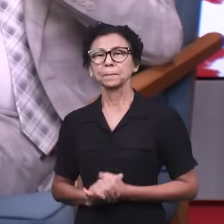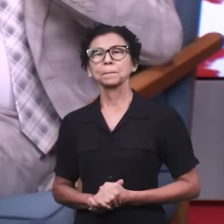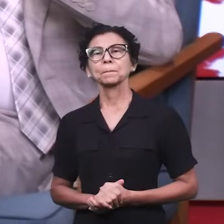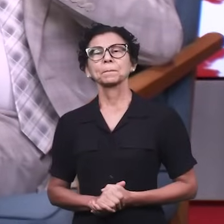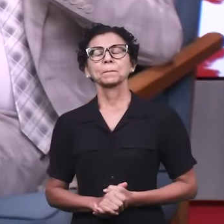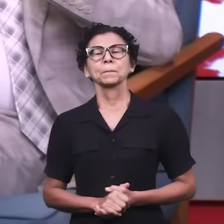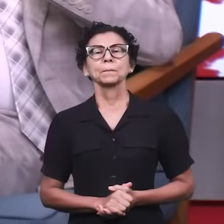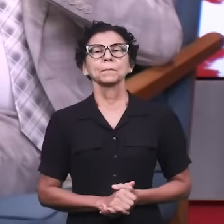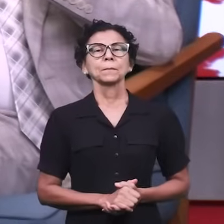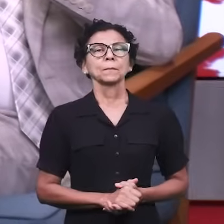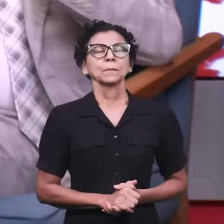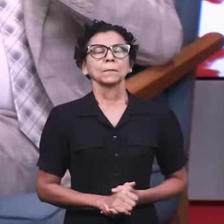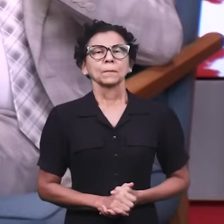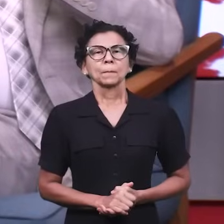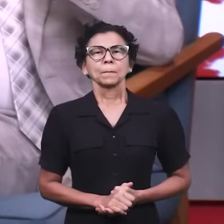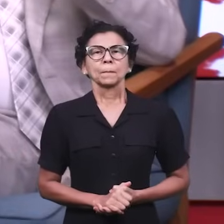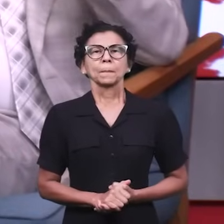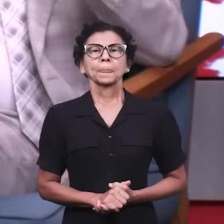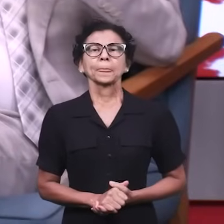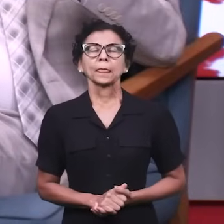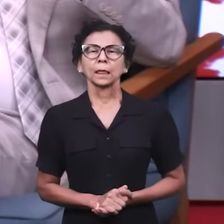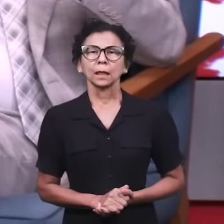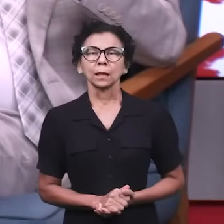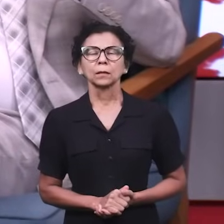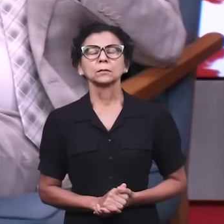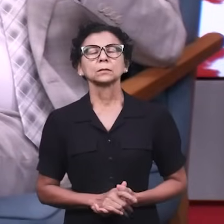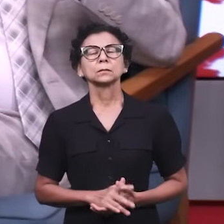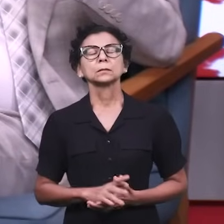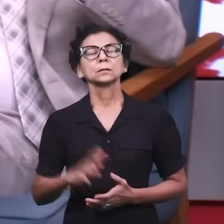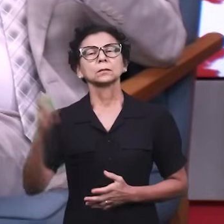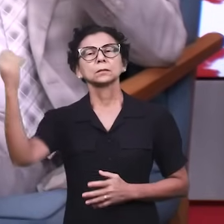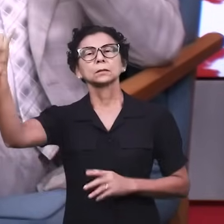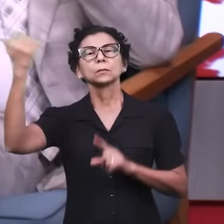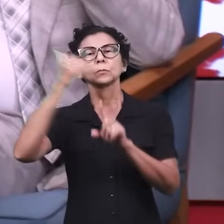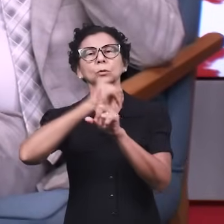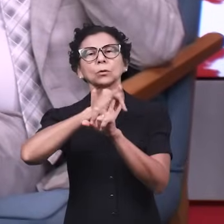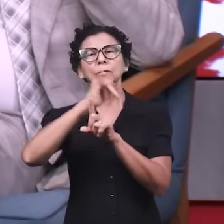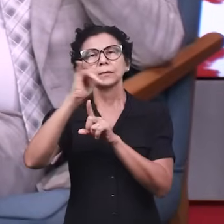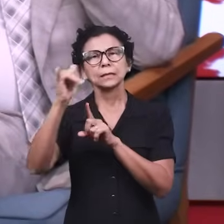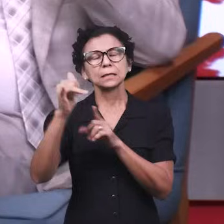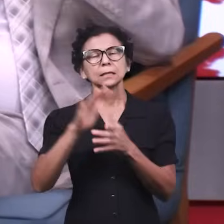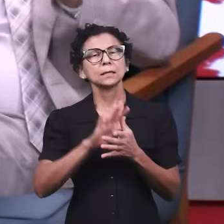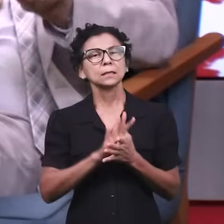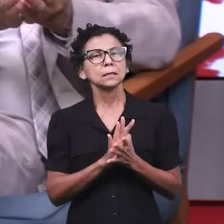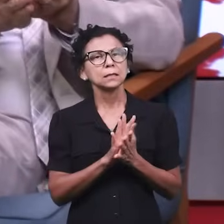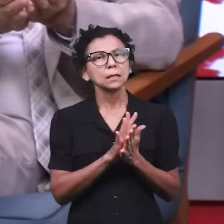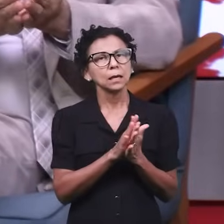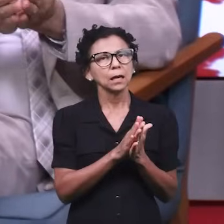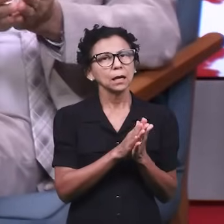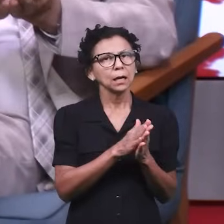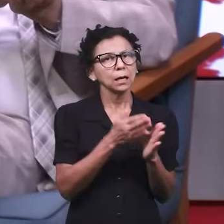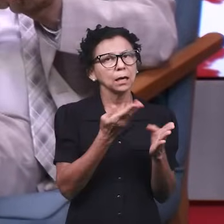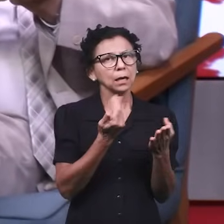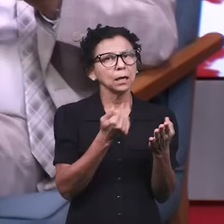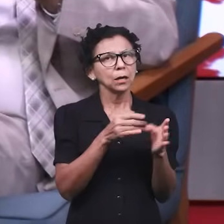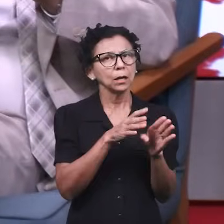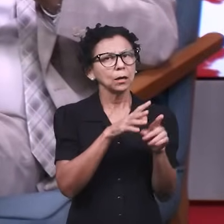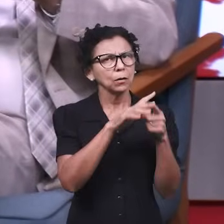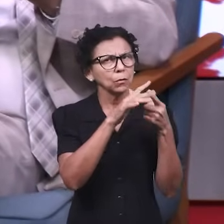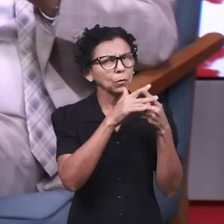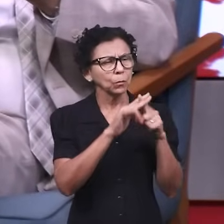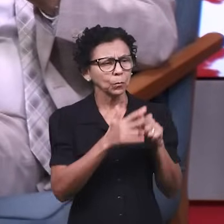exorta à correção. Então, essa profecia exortou. Porque a exortação é uma forma